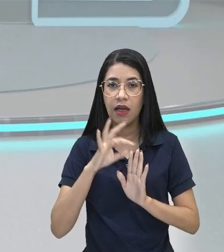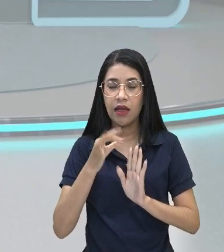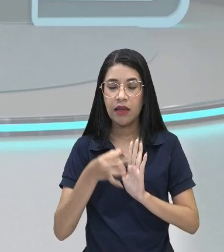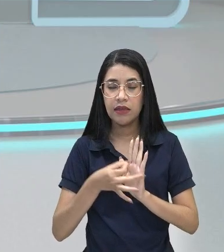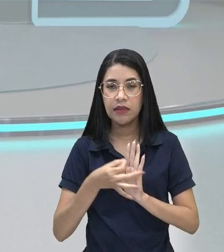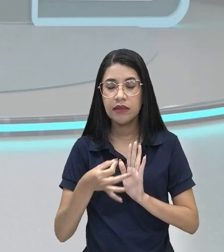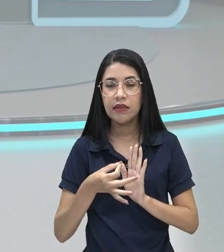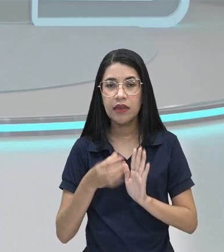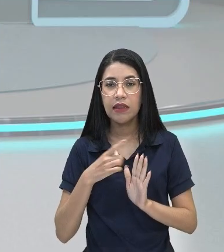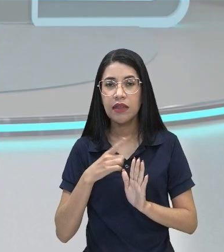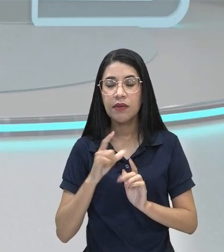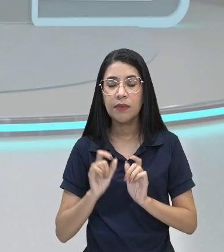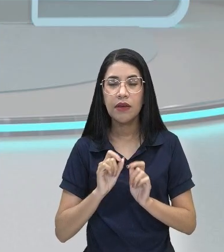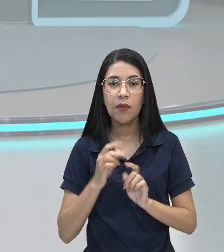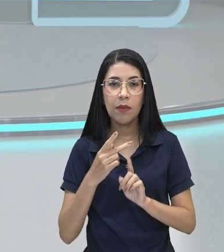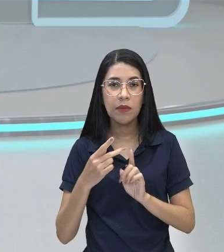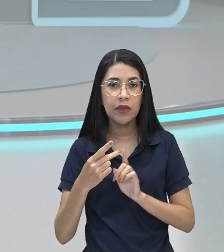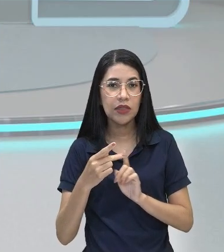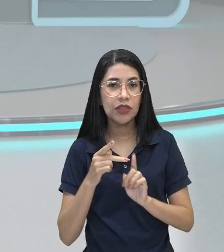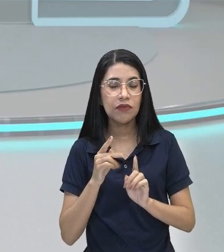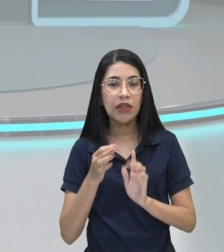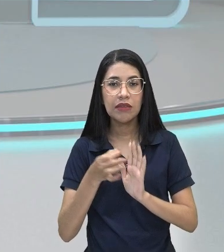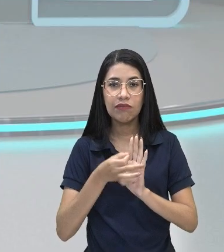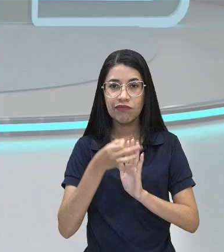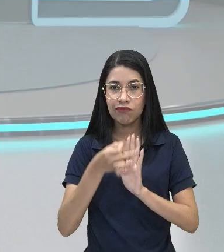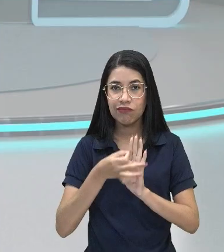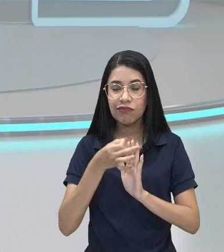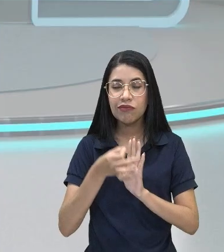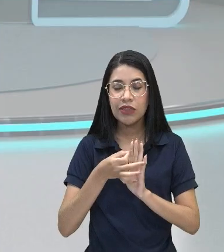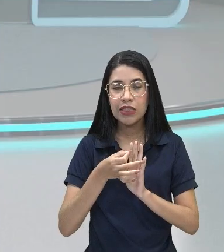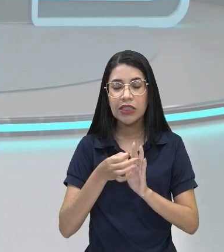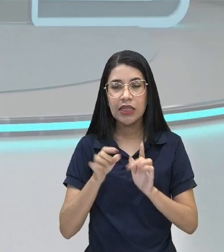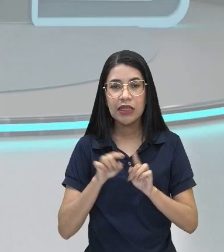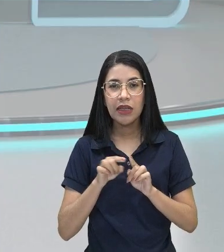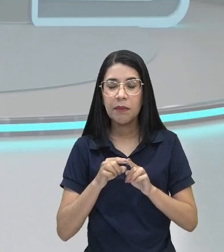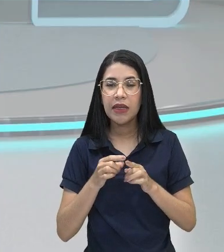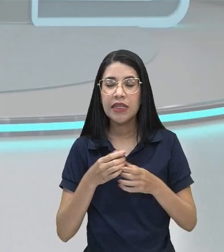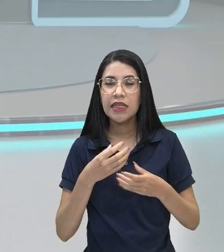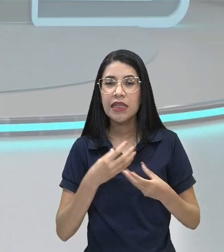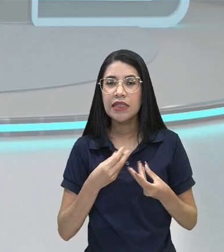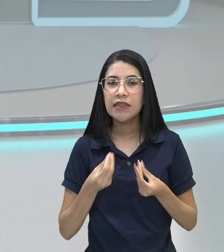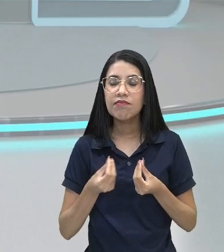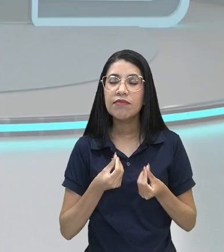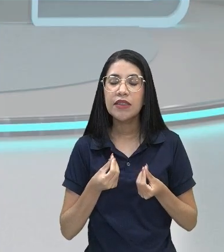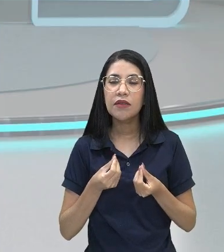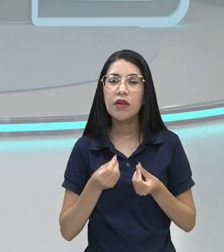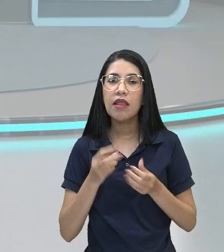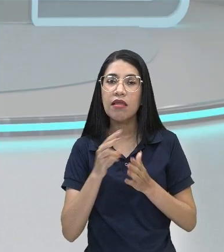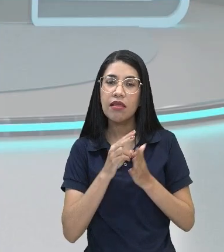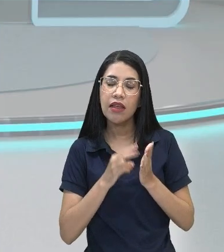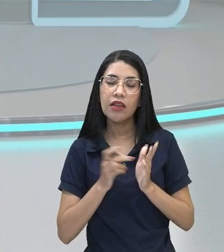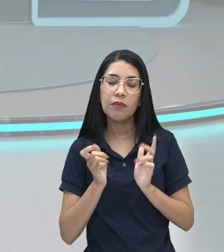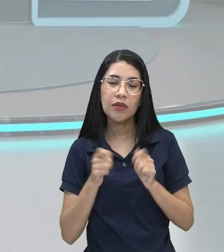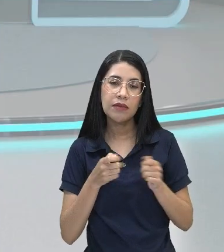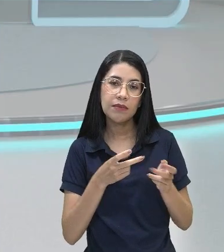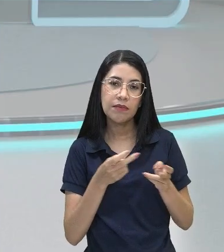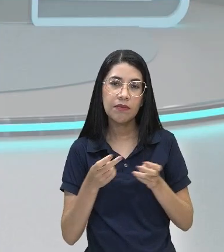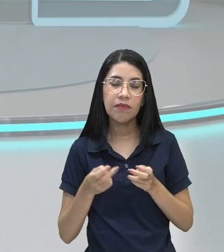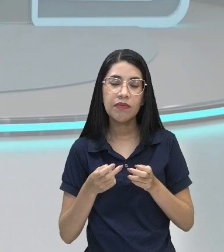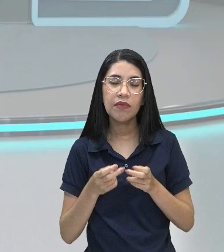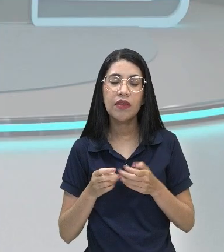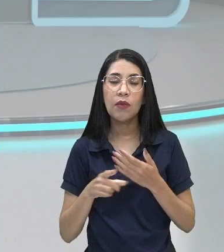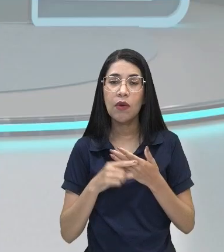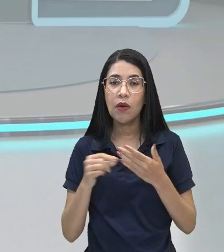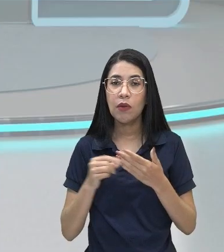ela traz um olhar crítico e sensível. Na leitura dá para você perceber isso. O autor vai